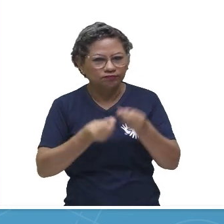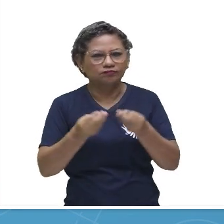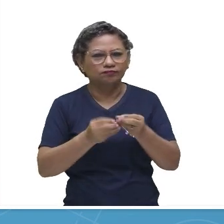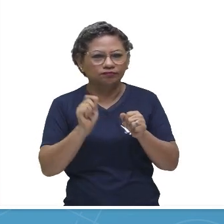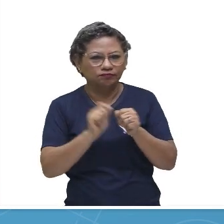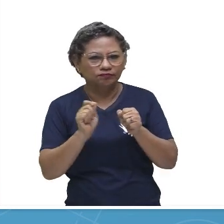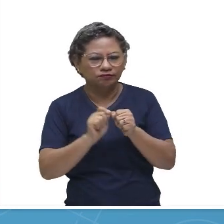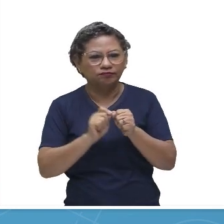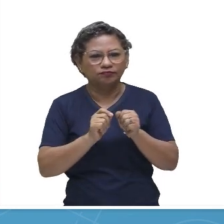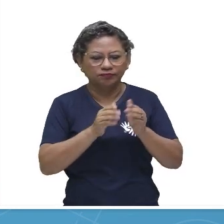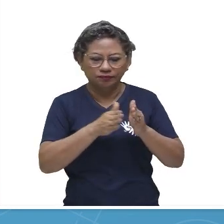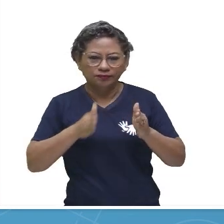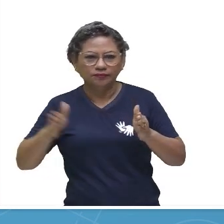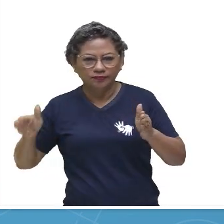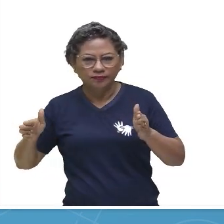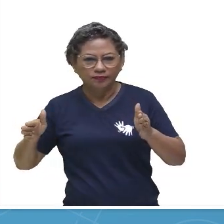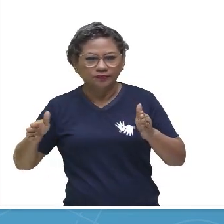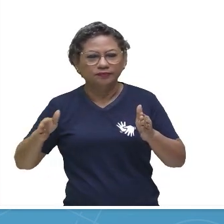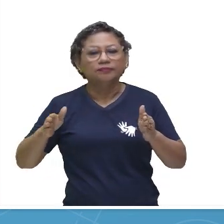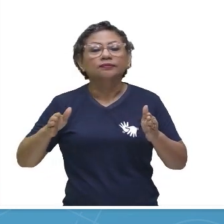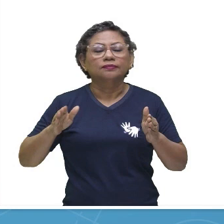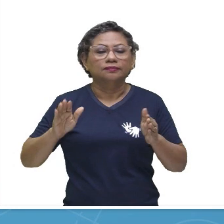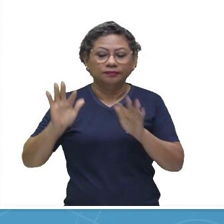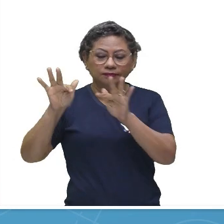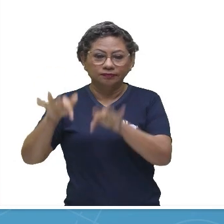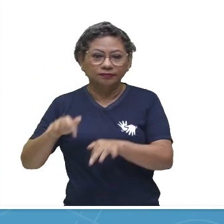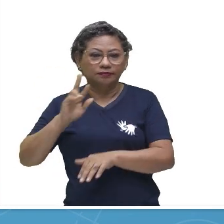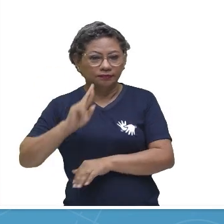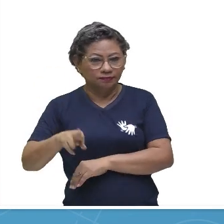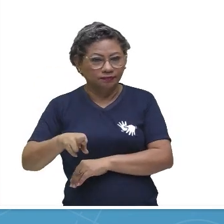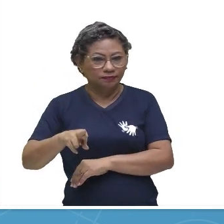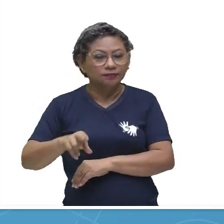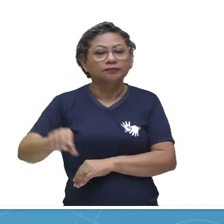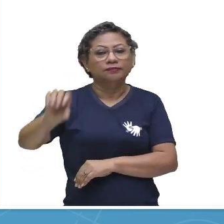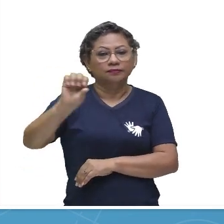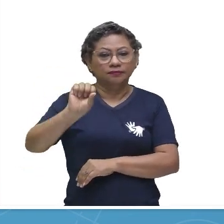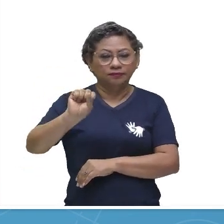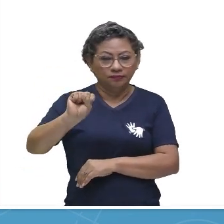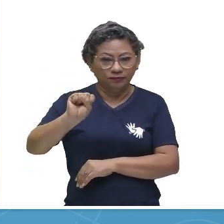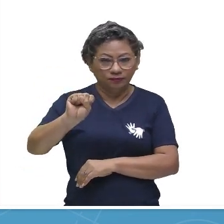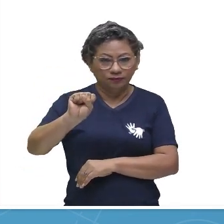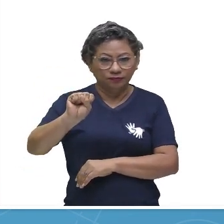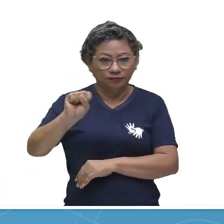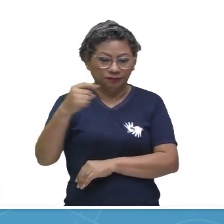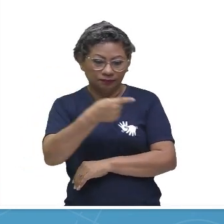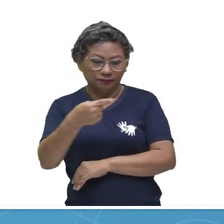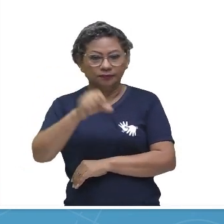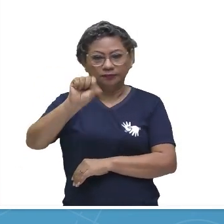3 vezes. Então, vai dar menos, né? 2 vezes 2, 4 vezes 2, 8. 9 vezes 9, 81. 81 vezes